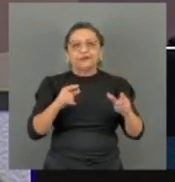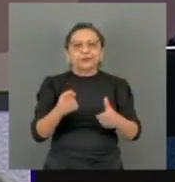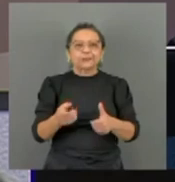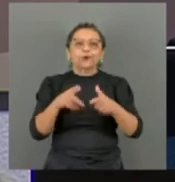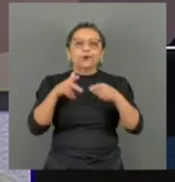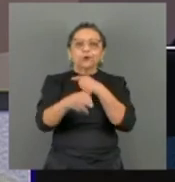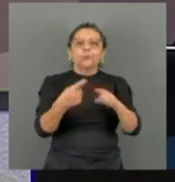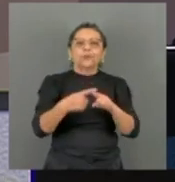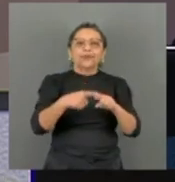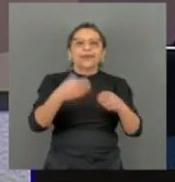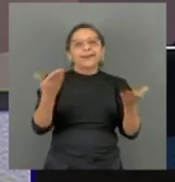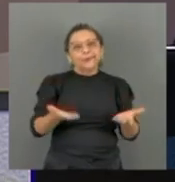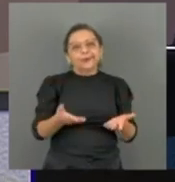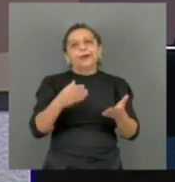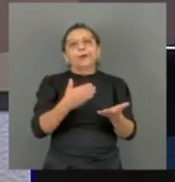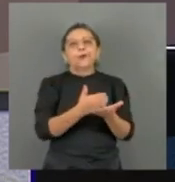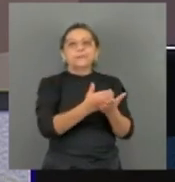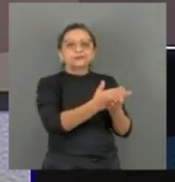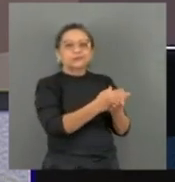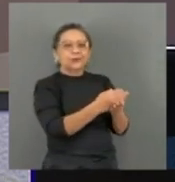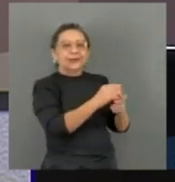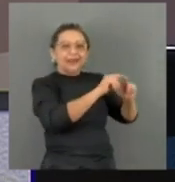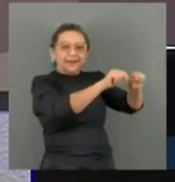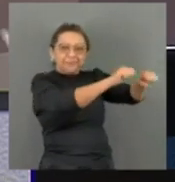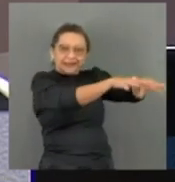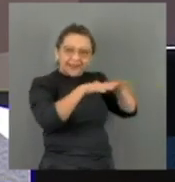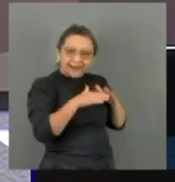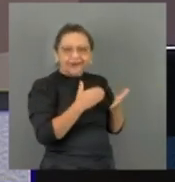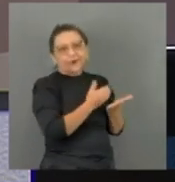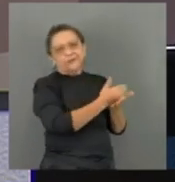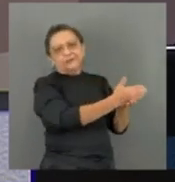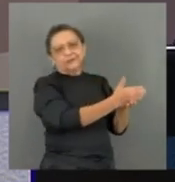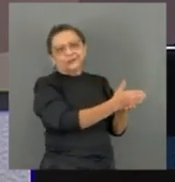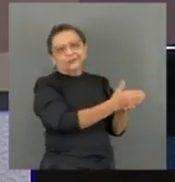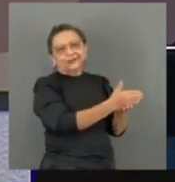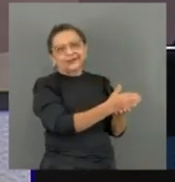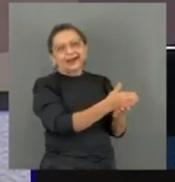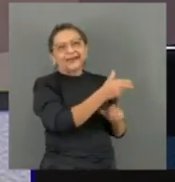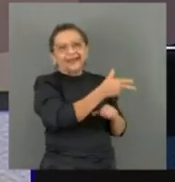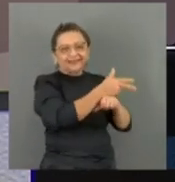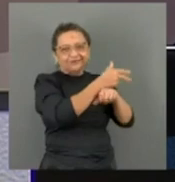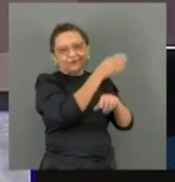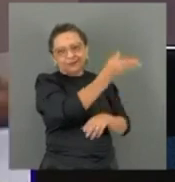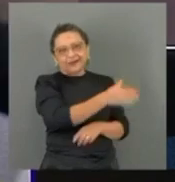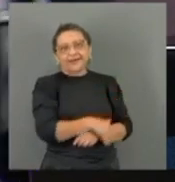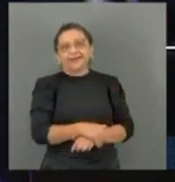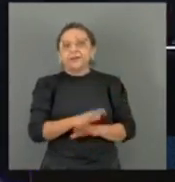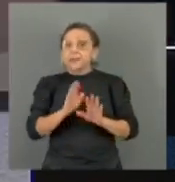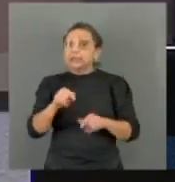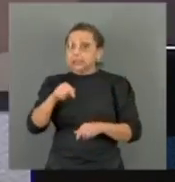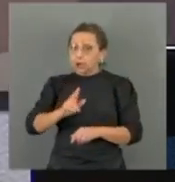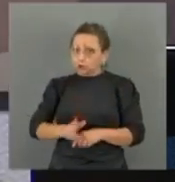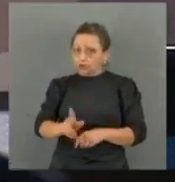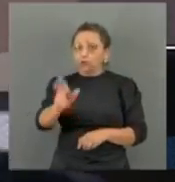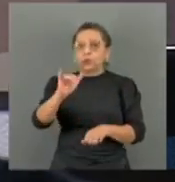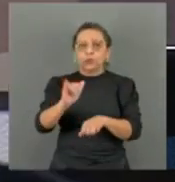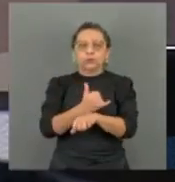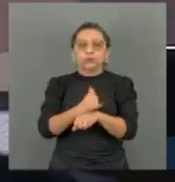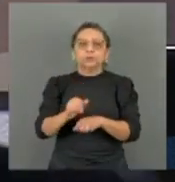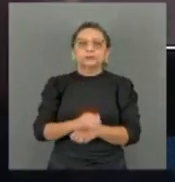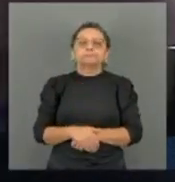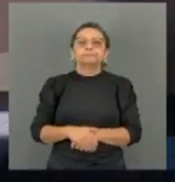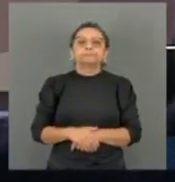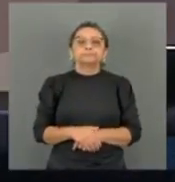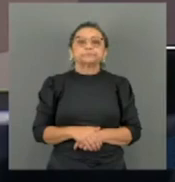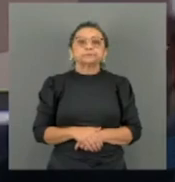né? Porque antes que elas parem, né? Eu tenho algumas perguntas aqui, mas vou direto para não